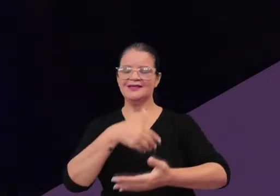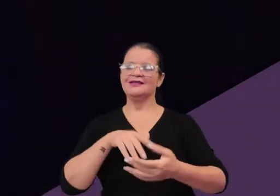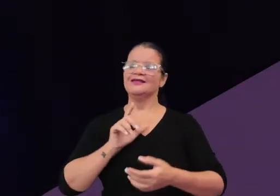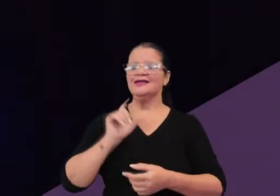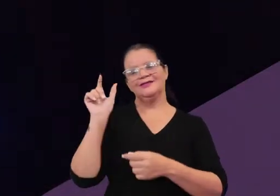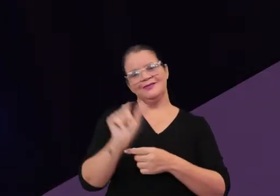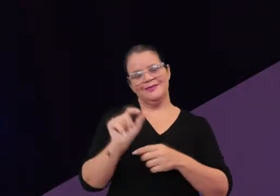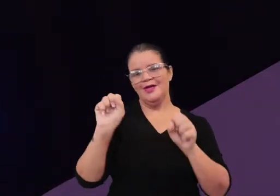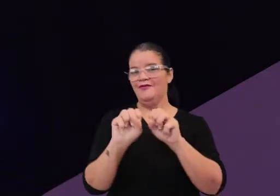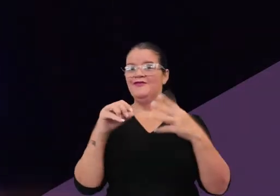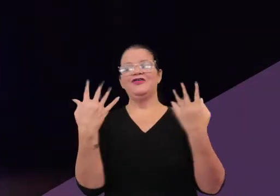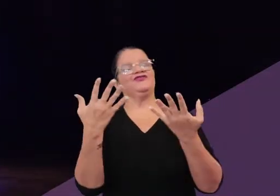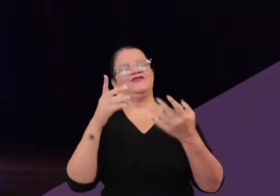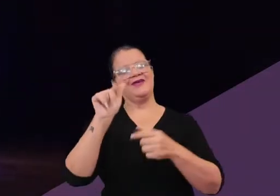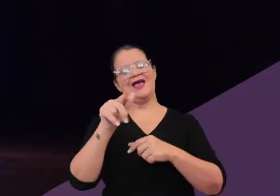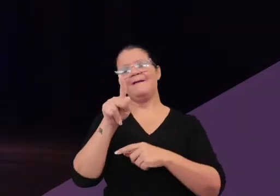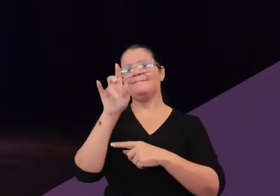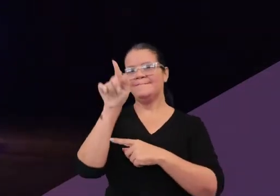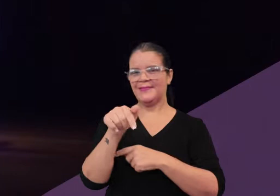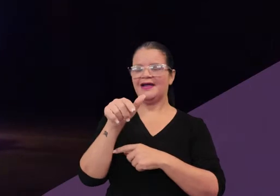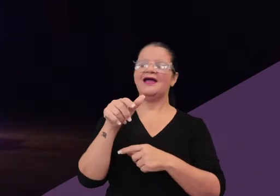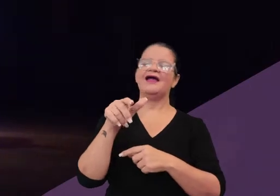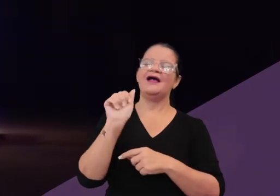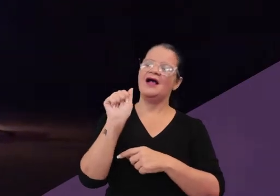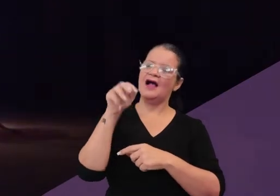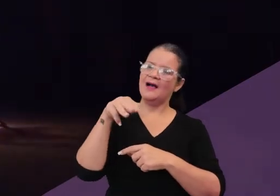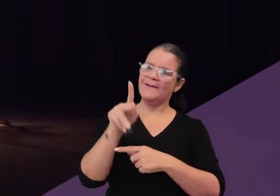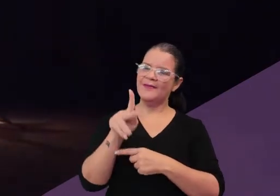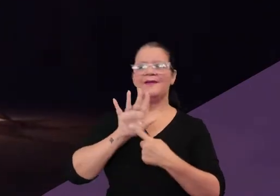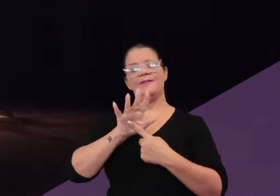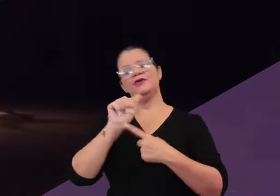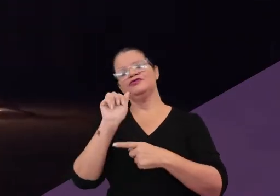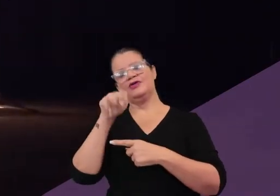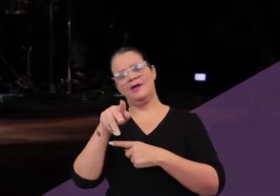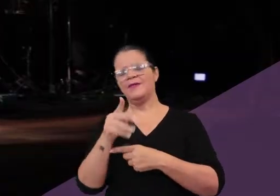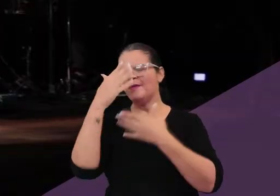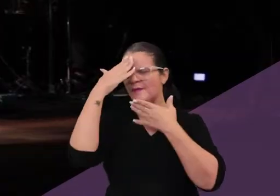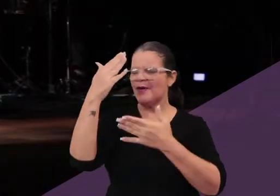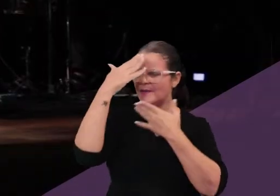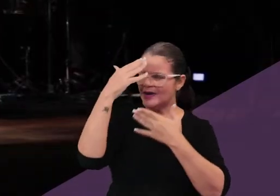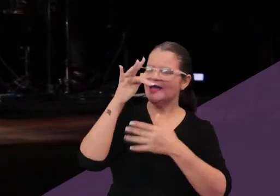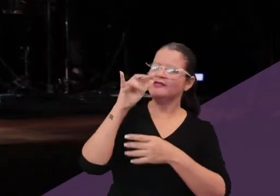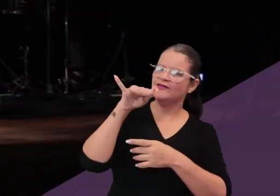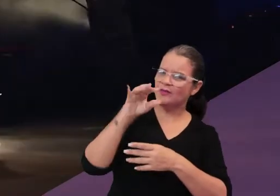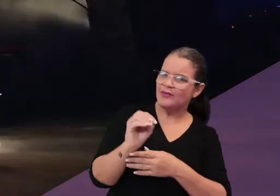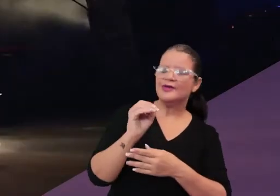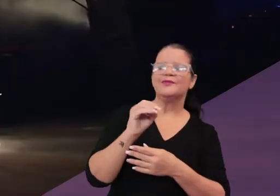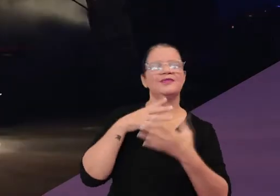que é o Festival Pré-AMP, a Mostra AMP. Muito, muito obrigada. Obrigada, Fabinho. Simbora.